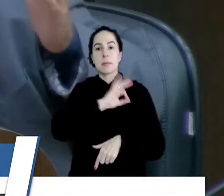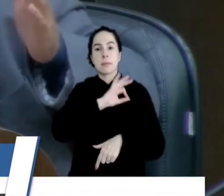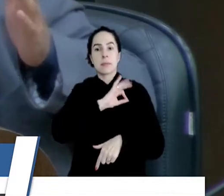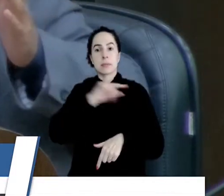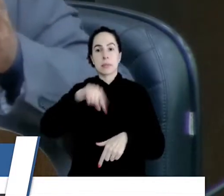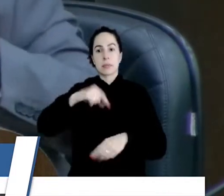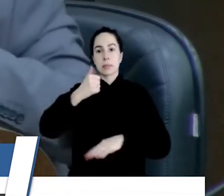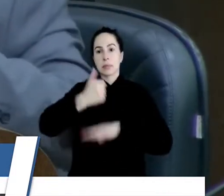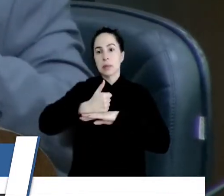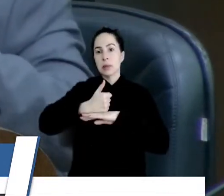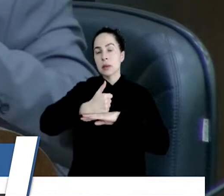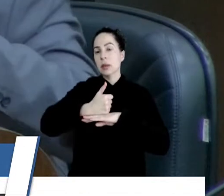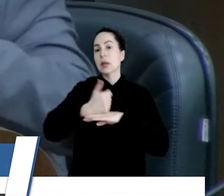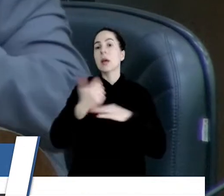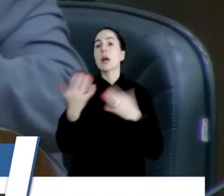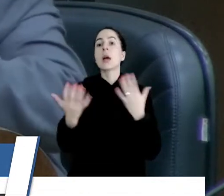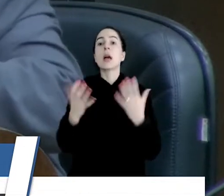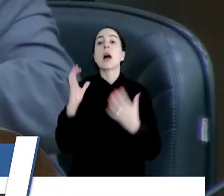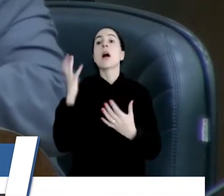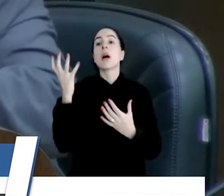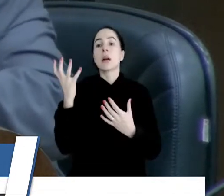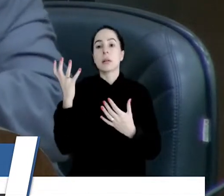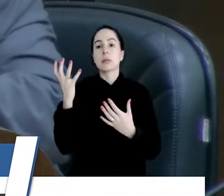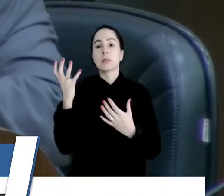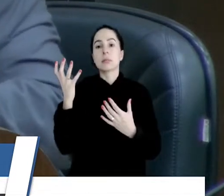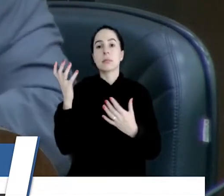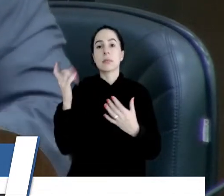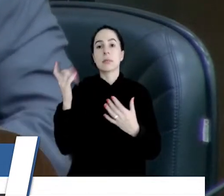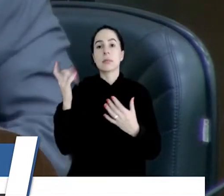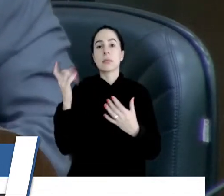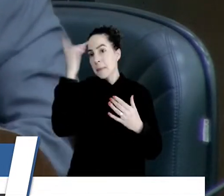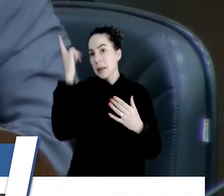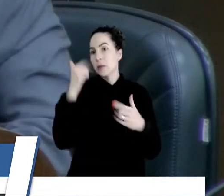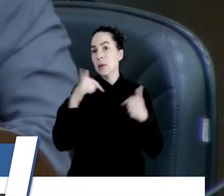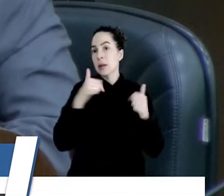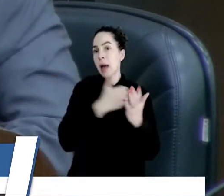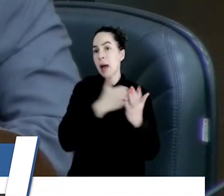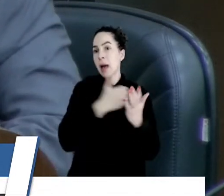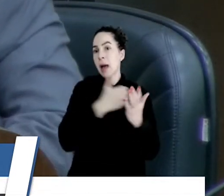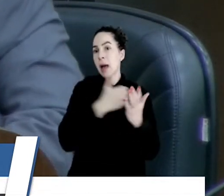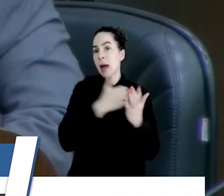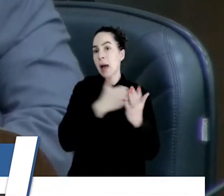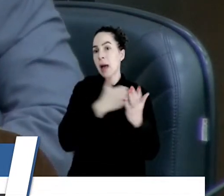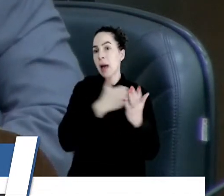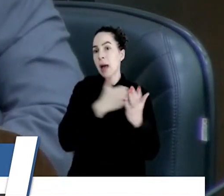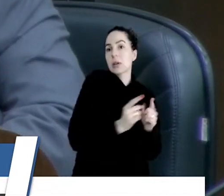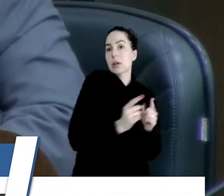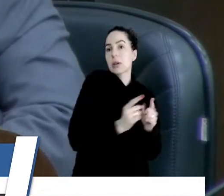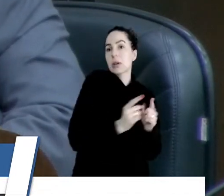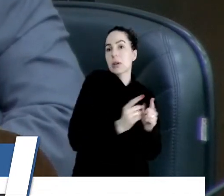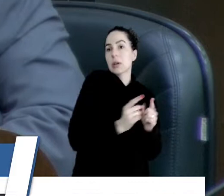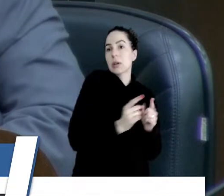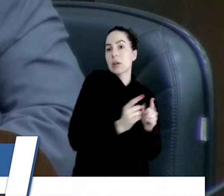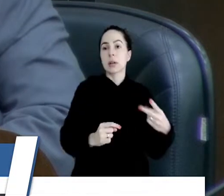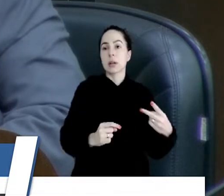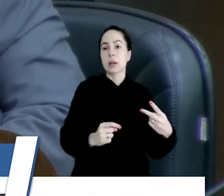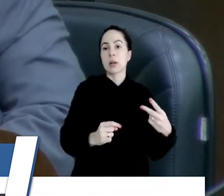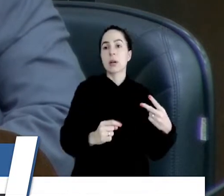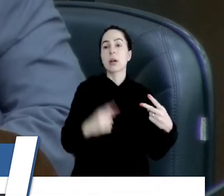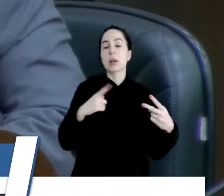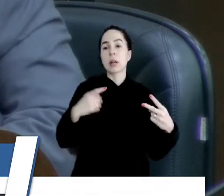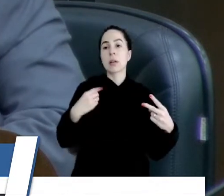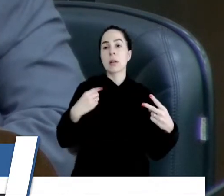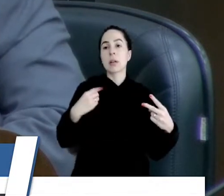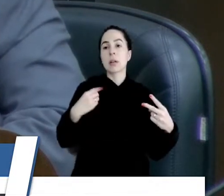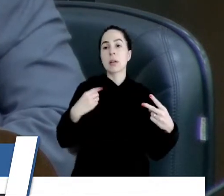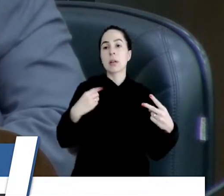E o que aconteceu, presidente? Houve uma redução do efetivo. Então, de 72, nós temos 57. E